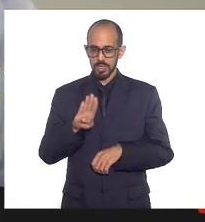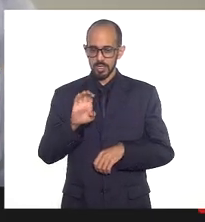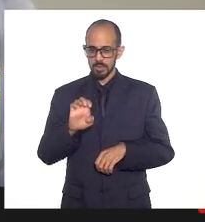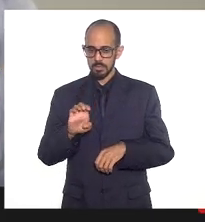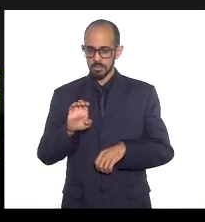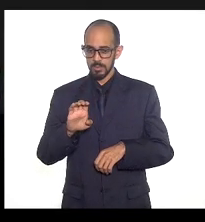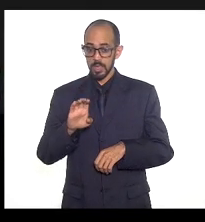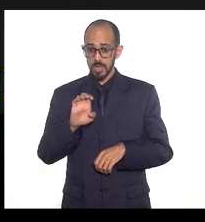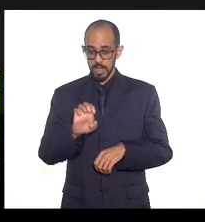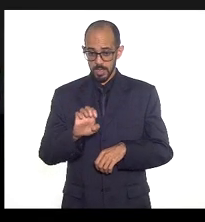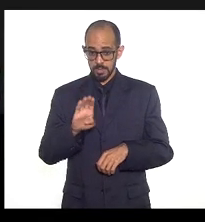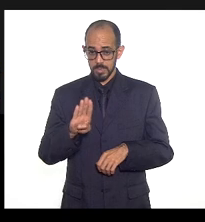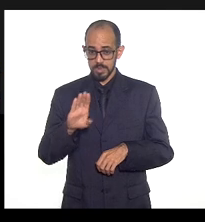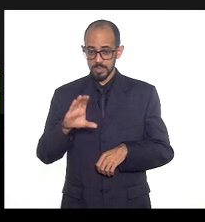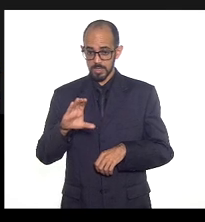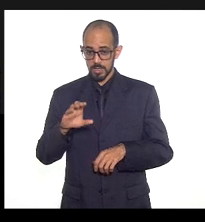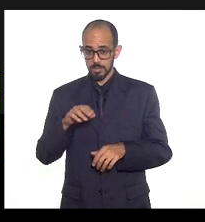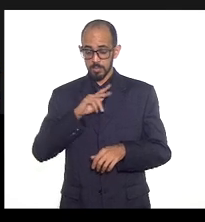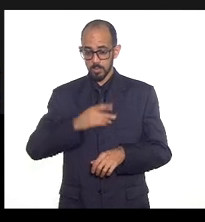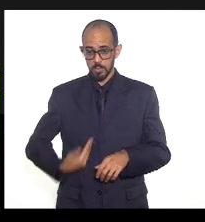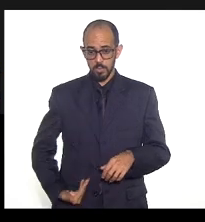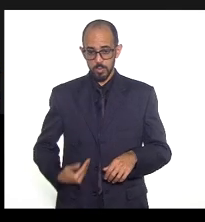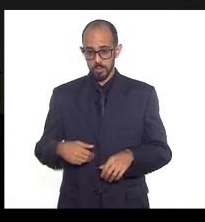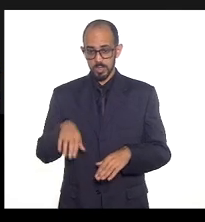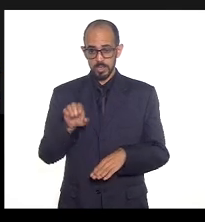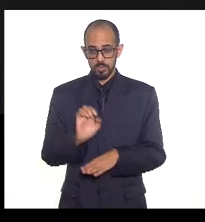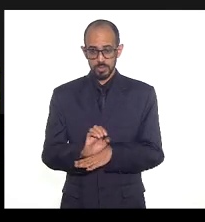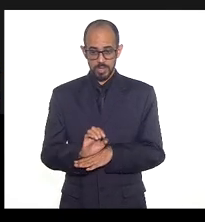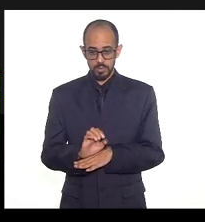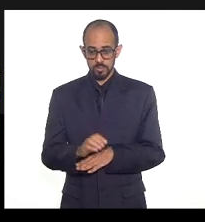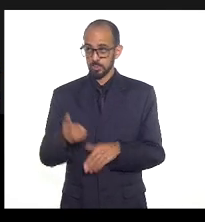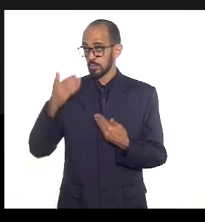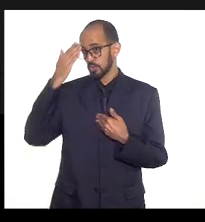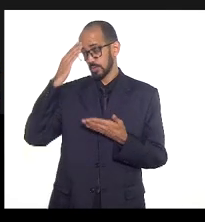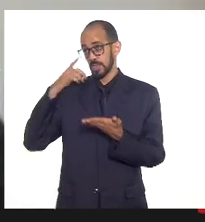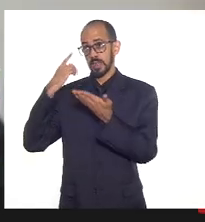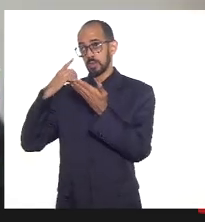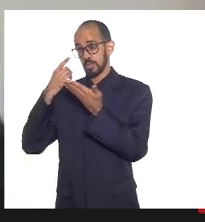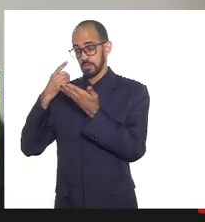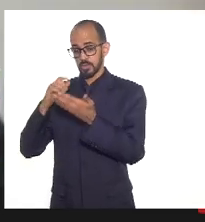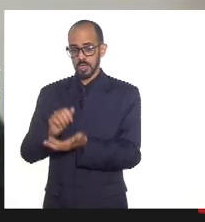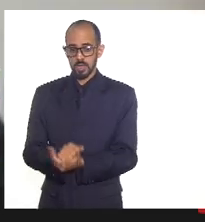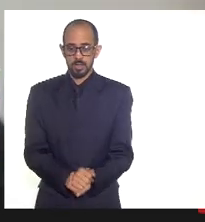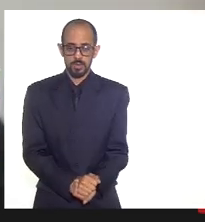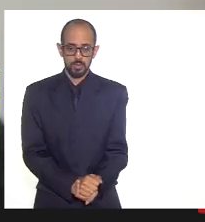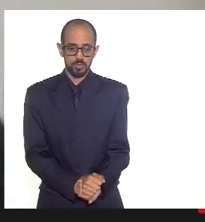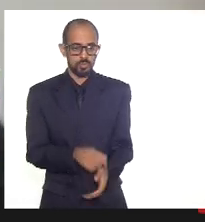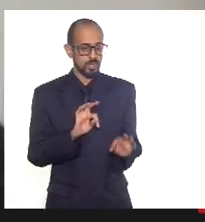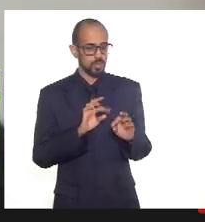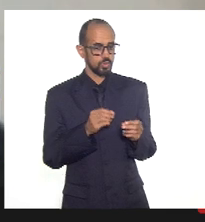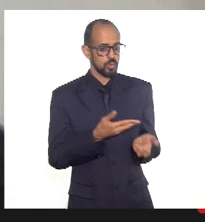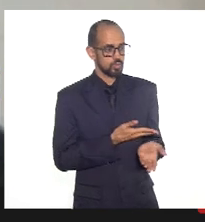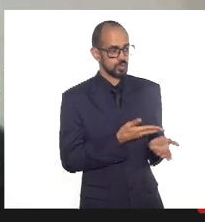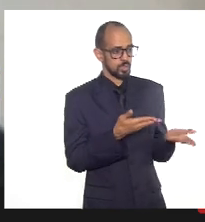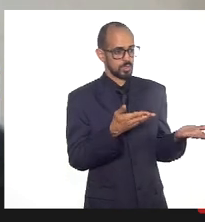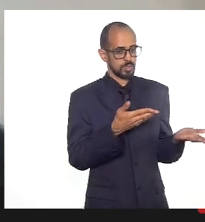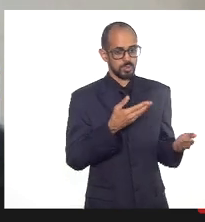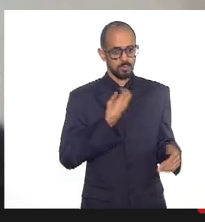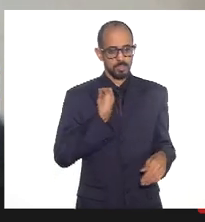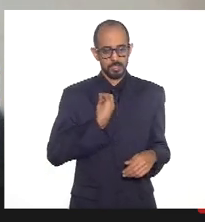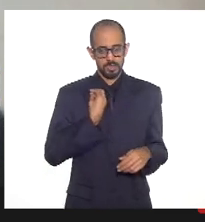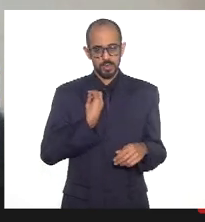estatal. Tá certo, deputado Valdeque. Obrigada. Obrigada, demais deputadas aqui presentes, companheiros de luta aí